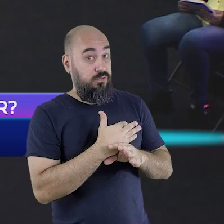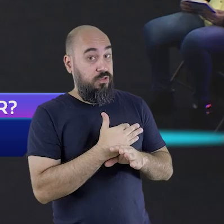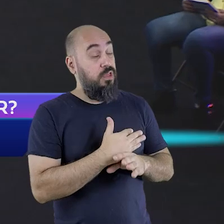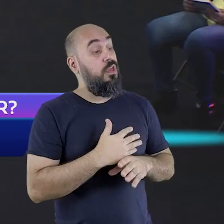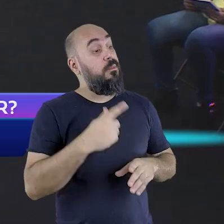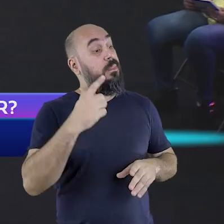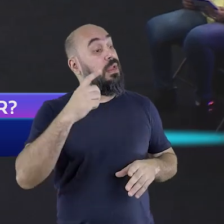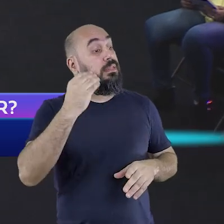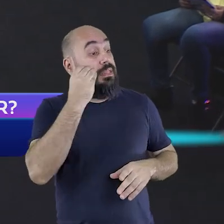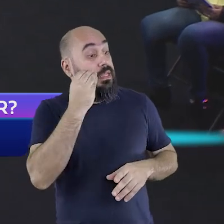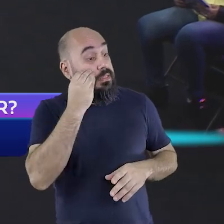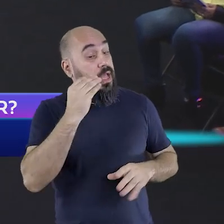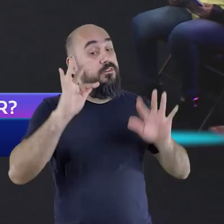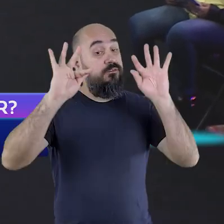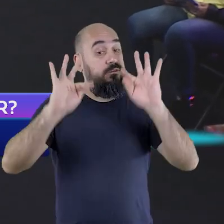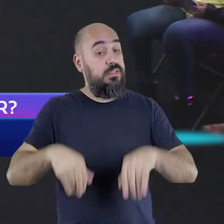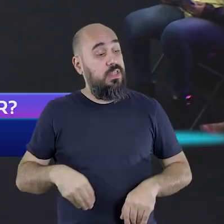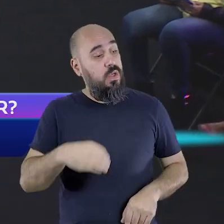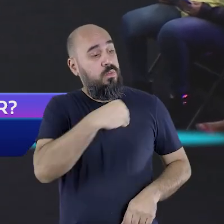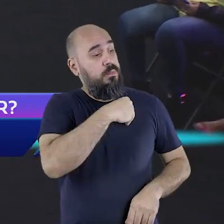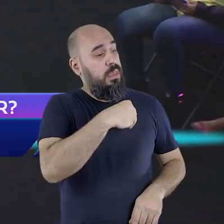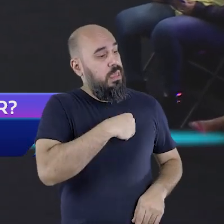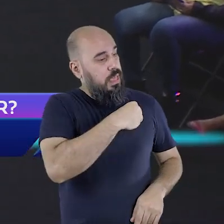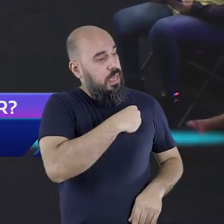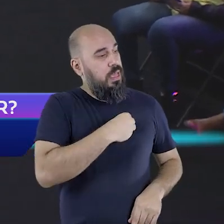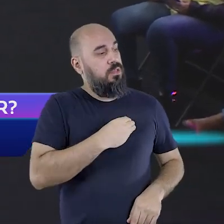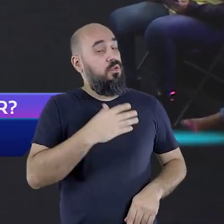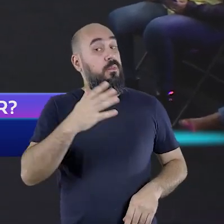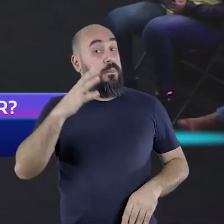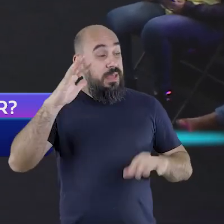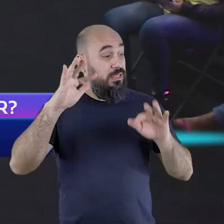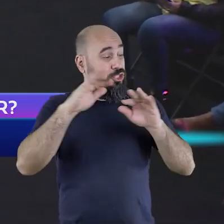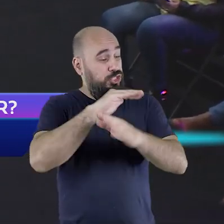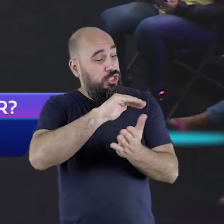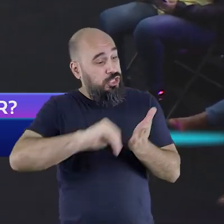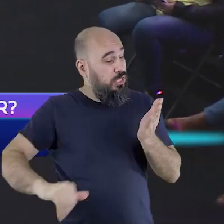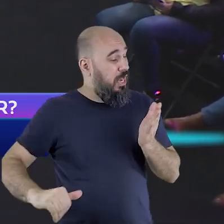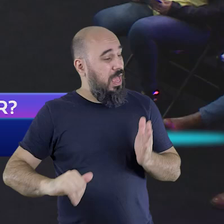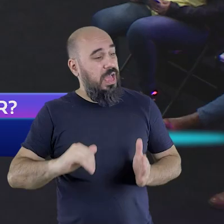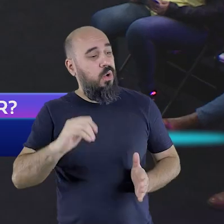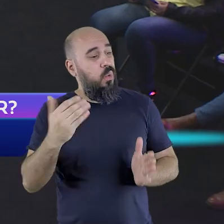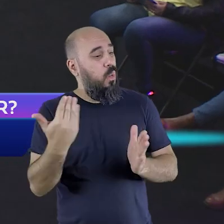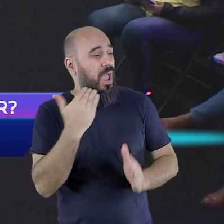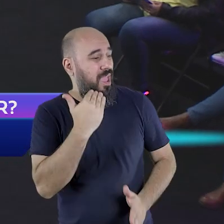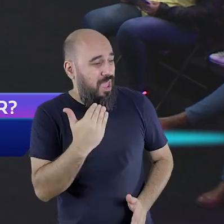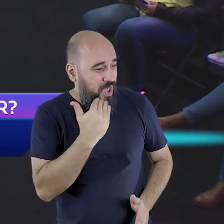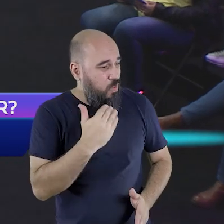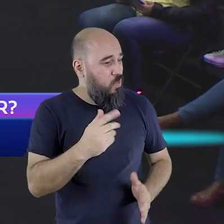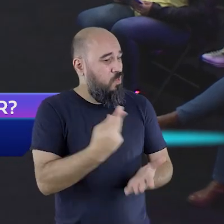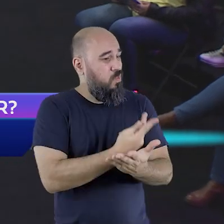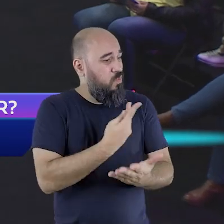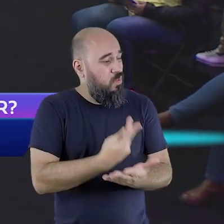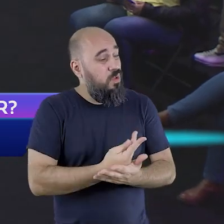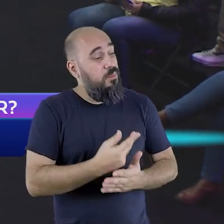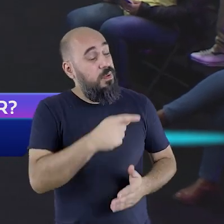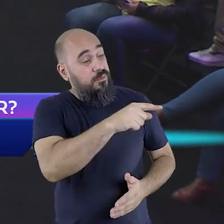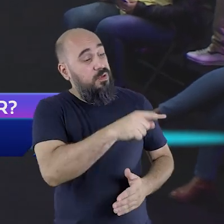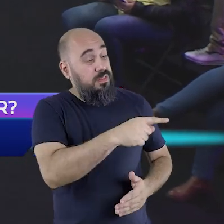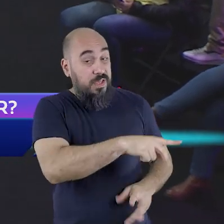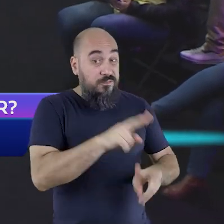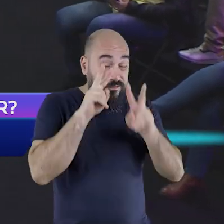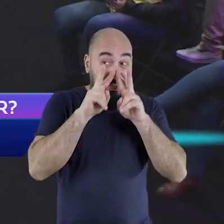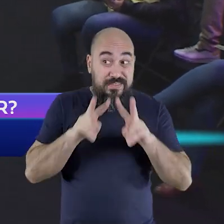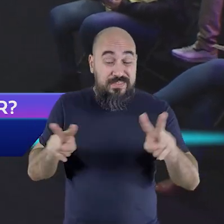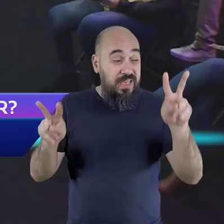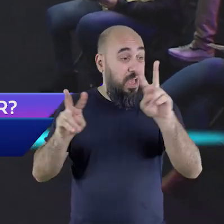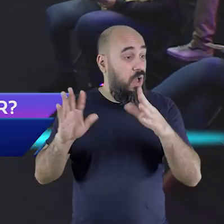fazer cessar a transgressão, para dar fim aos pecados, para expiar a iniquidade, para trazer a justiça eterna, para selar a